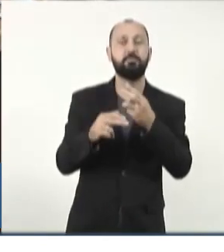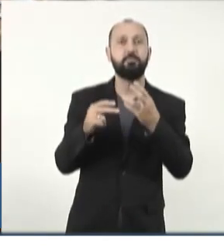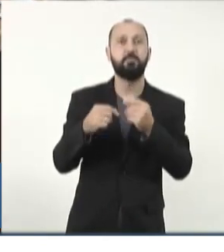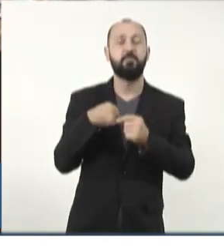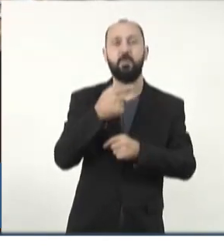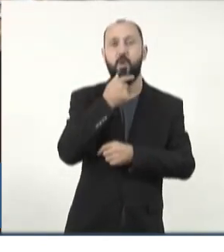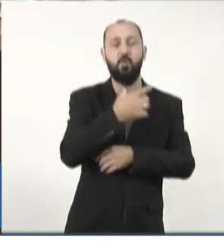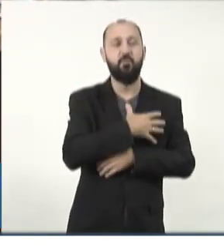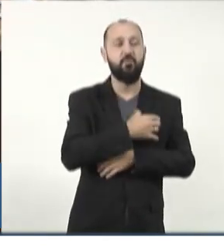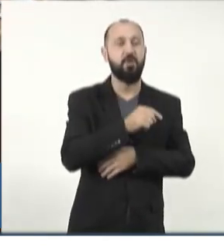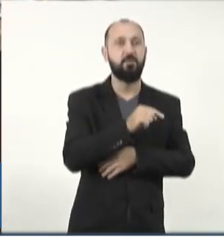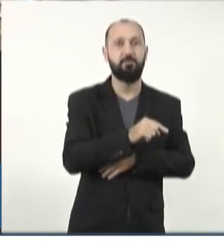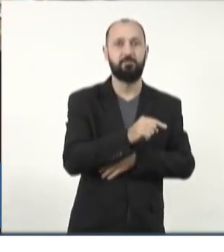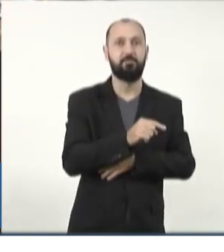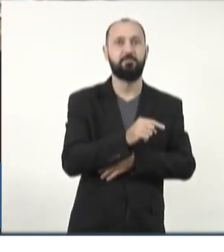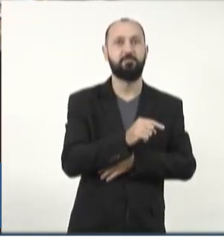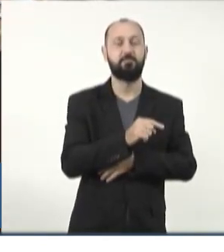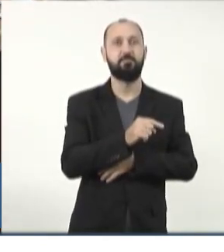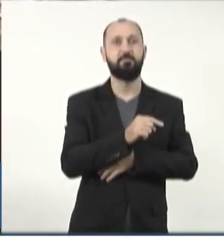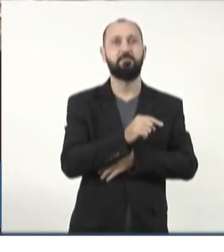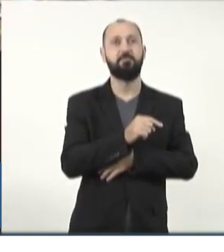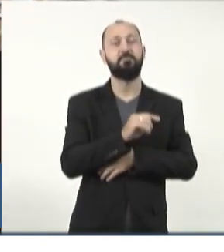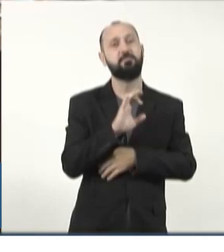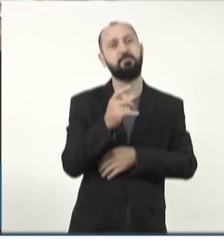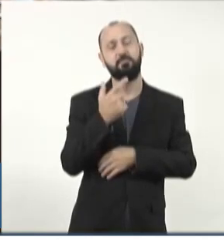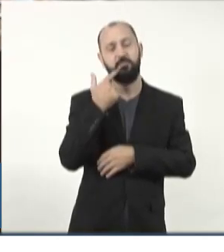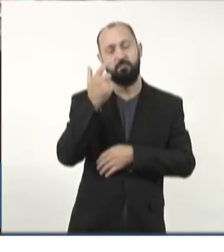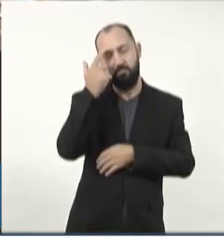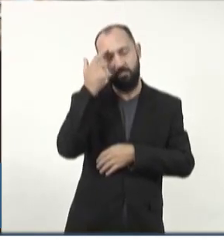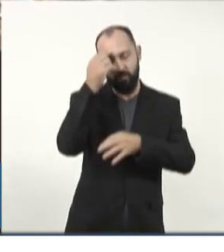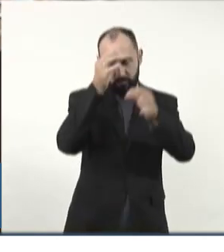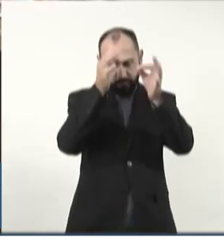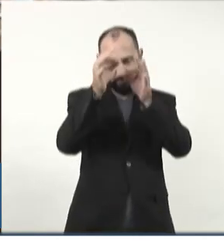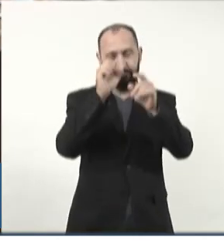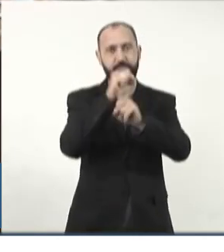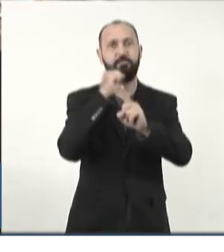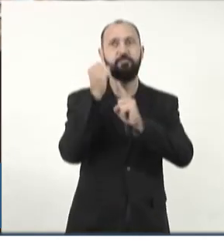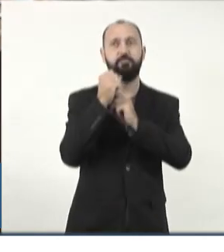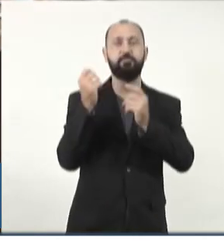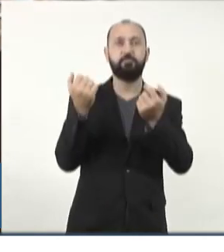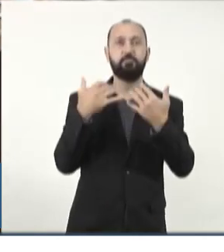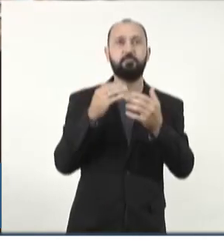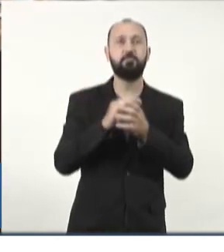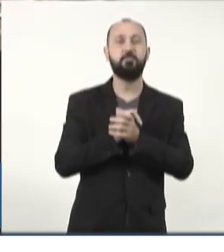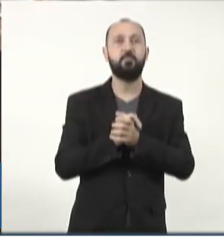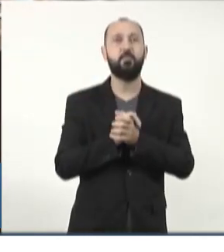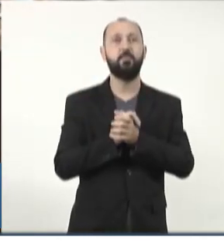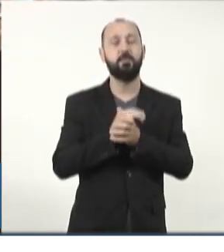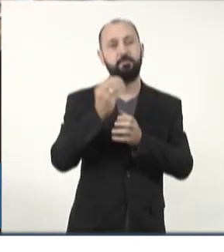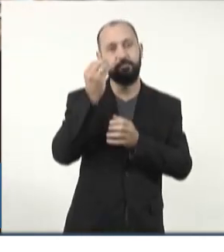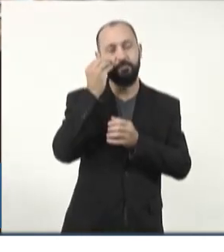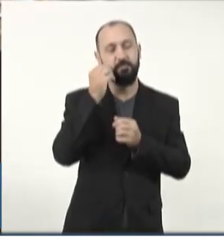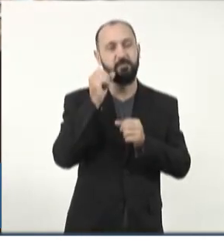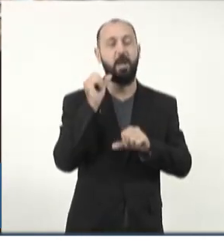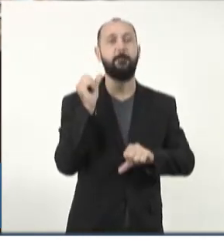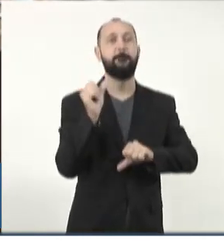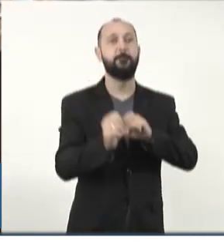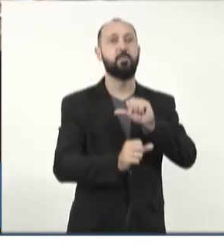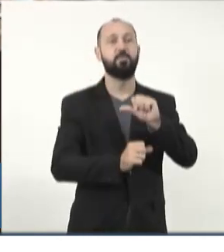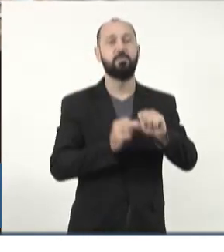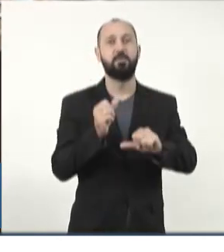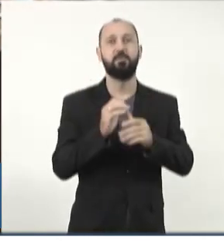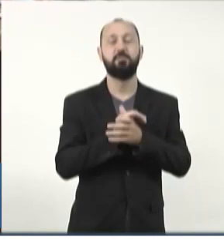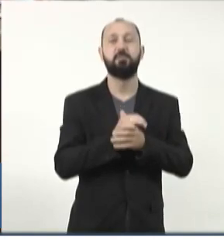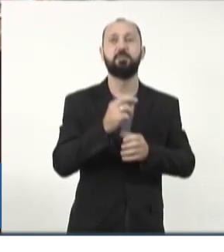aí, quando veio o meu filho, lógico, nessa construção social, como você diz, eu tive que tentar desconstruir tudo isso.